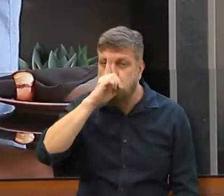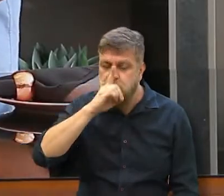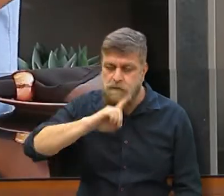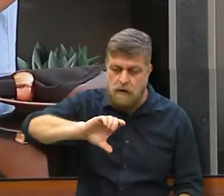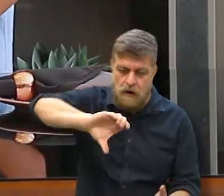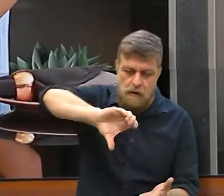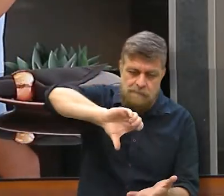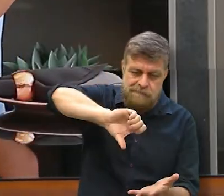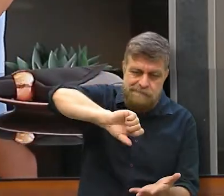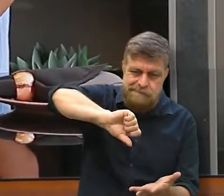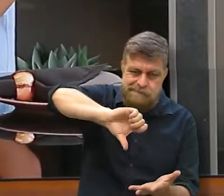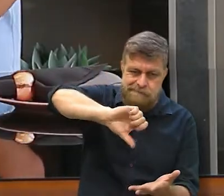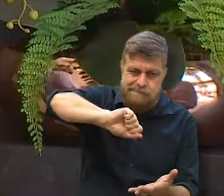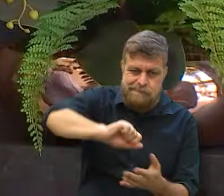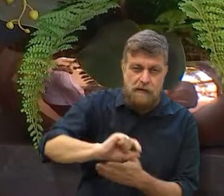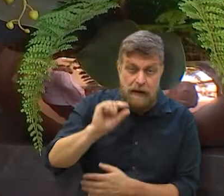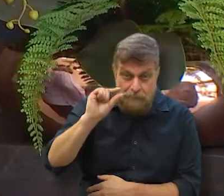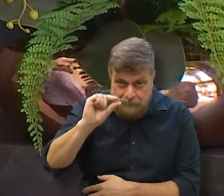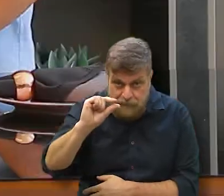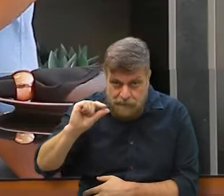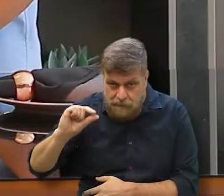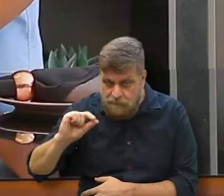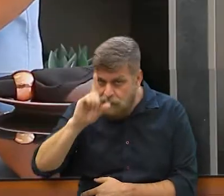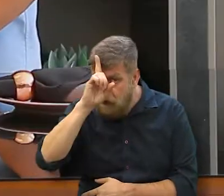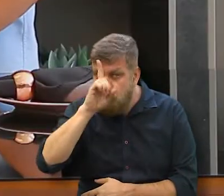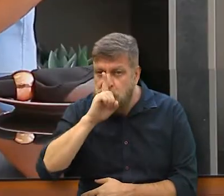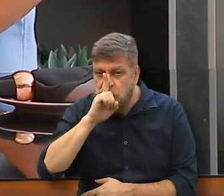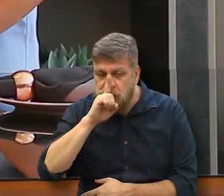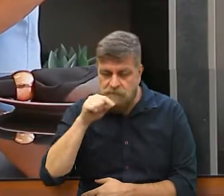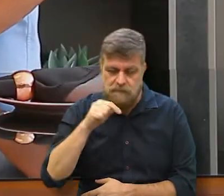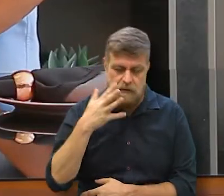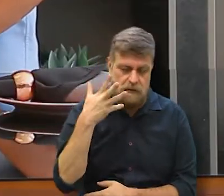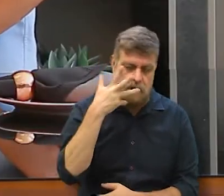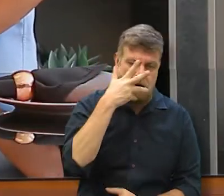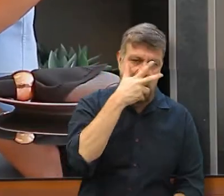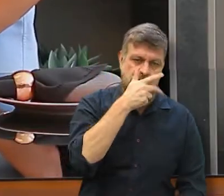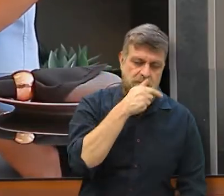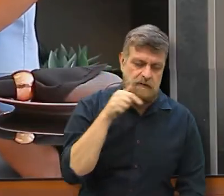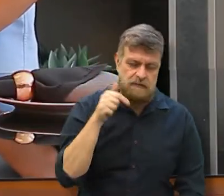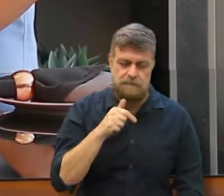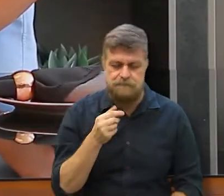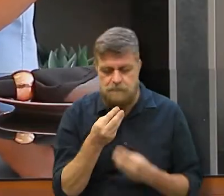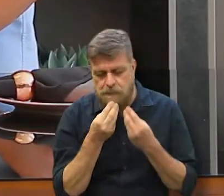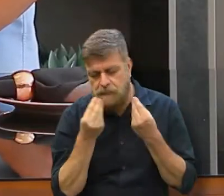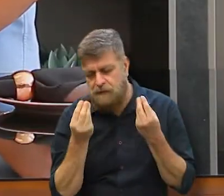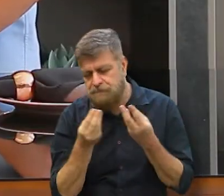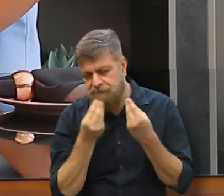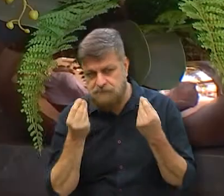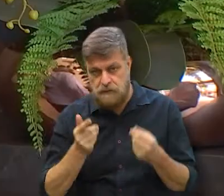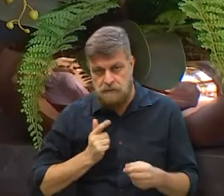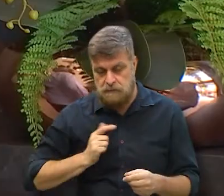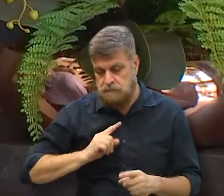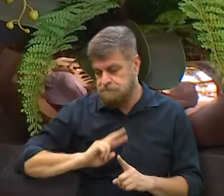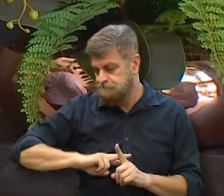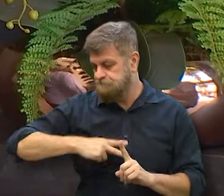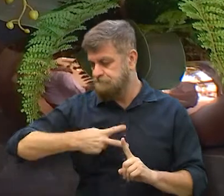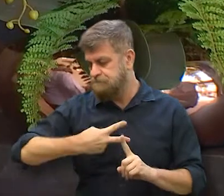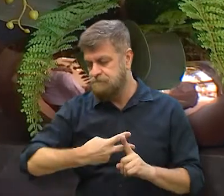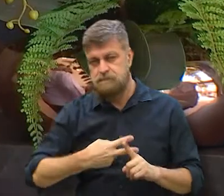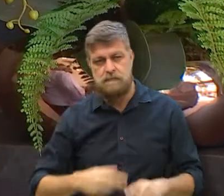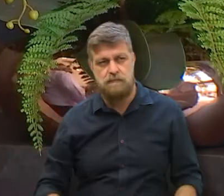coloquei também a mostarda em grão. Por quê? Né? Além de ficar bonita, ela ainda fica mais crocante.